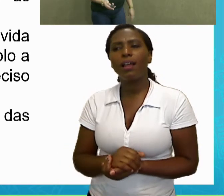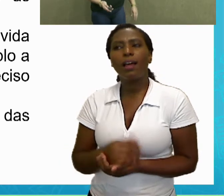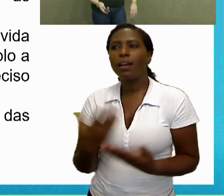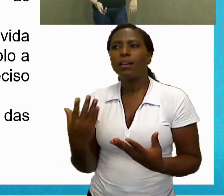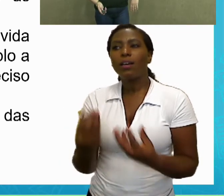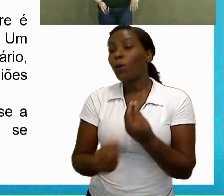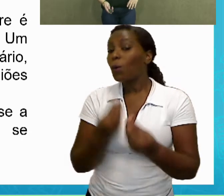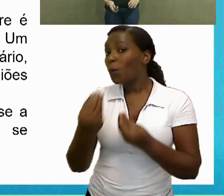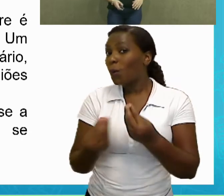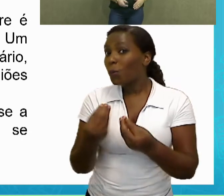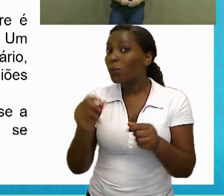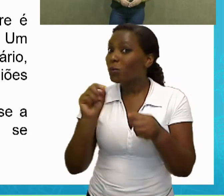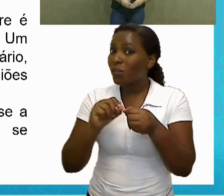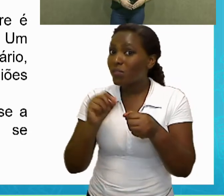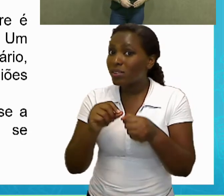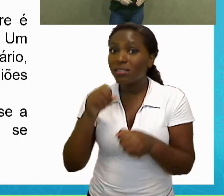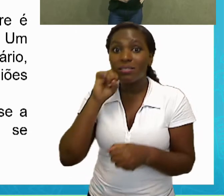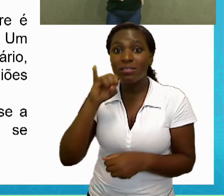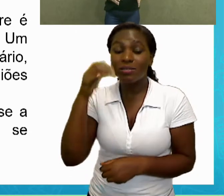portuguesa.